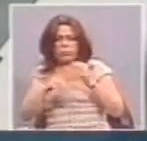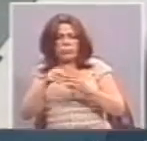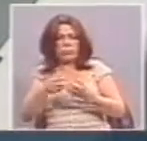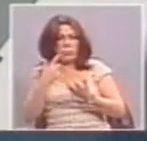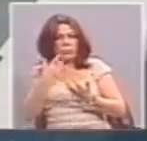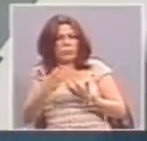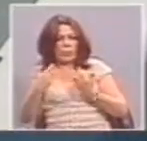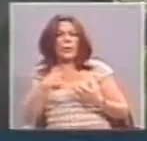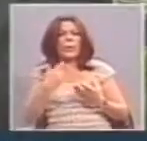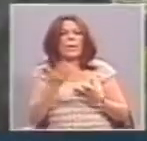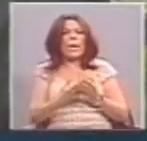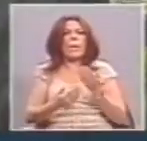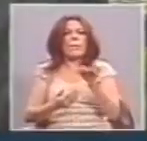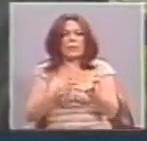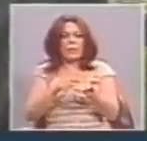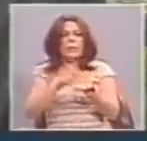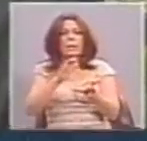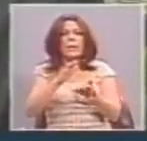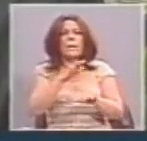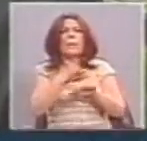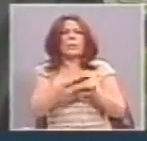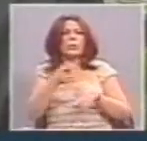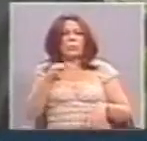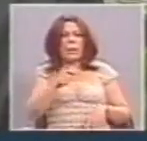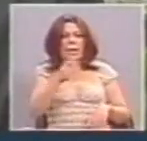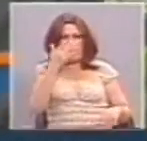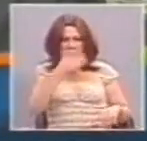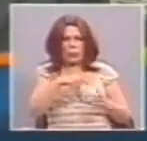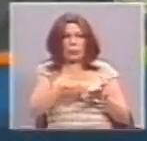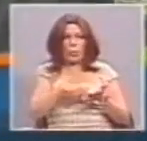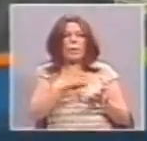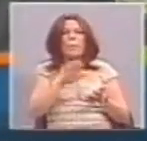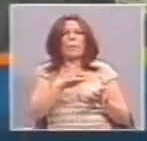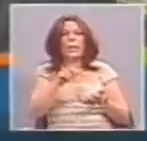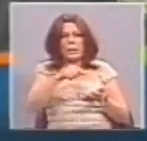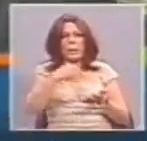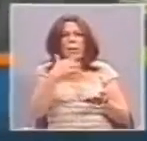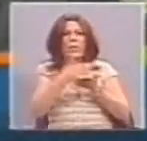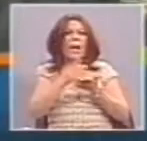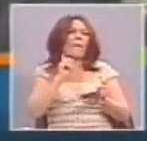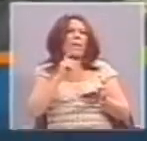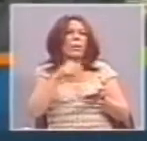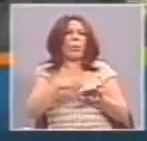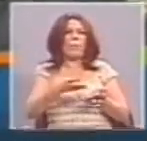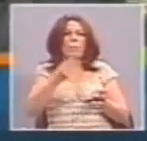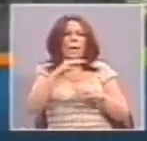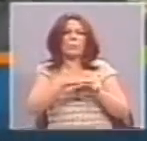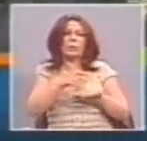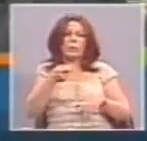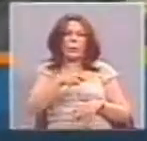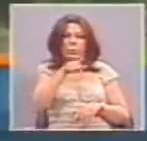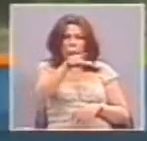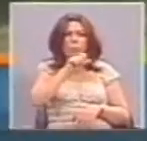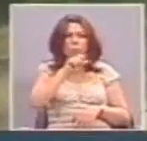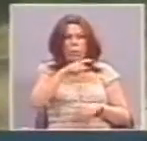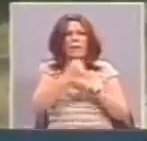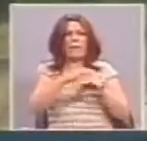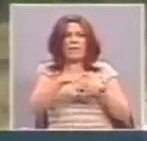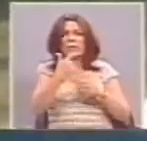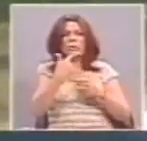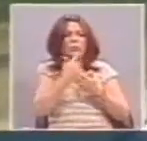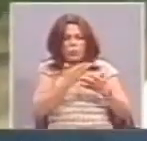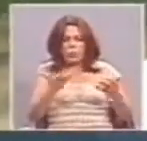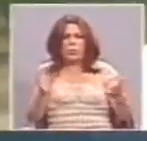por apresentar o carpaccio de espada preto para também valorizar um bocadinho mais o peixe-espada preto e mostrar às pessoas que se pode fazer várias coisas com o